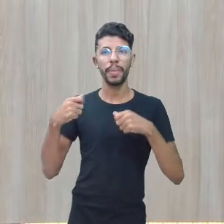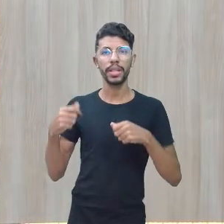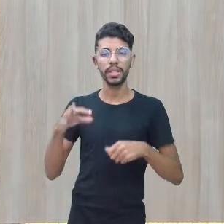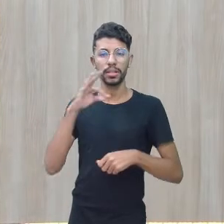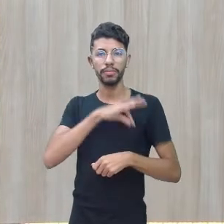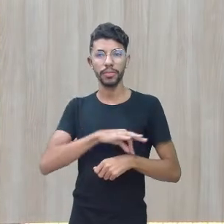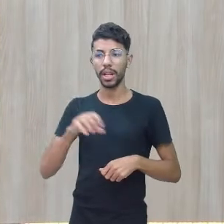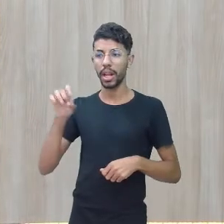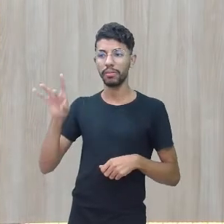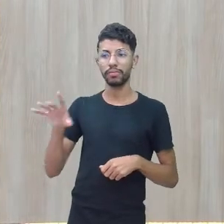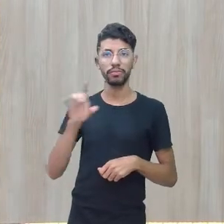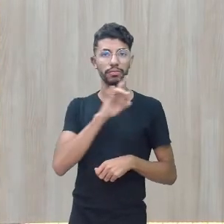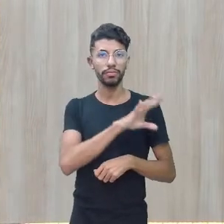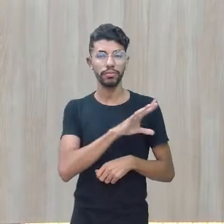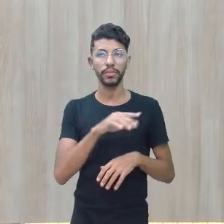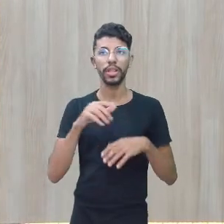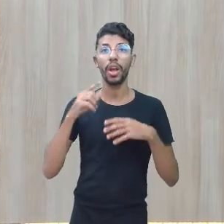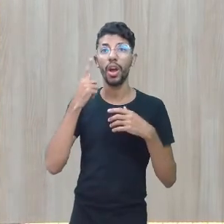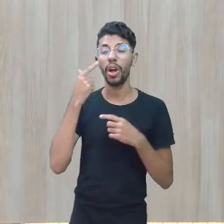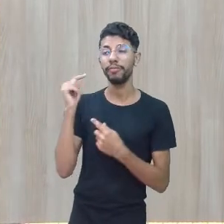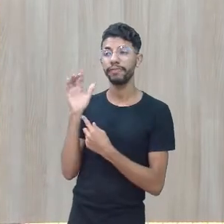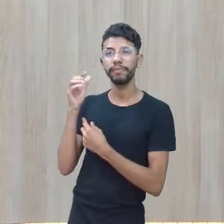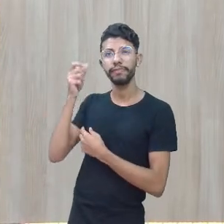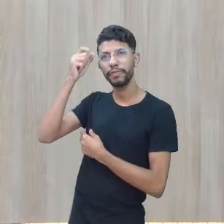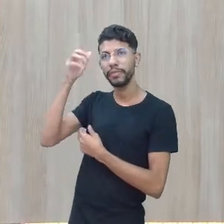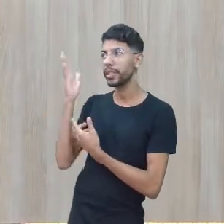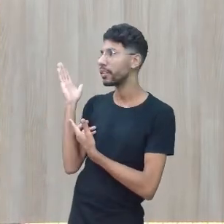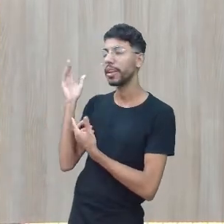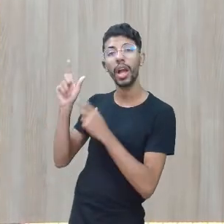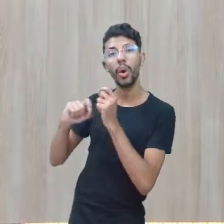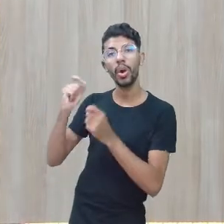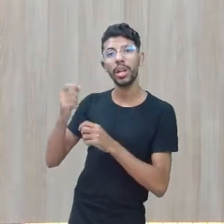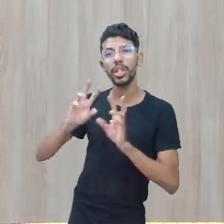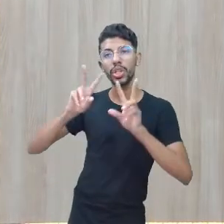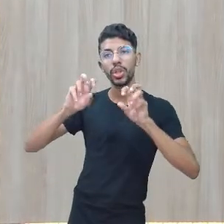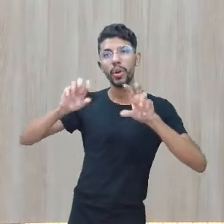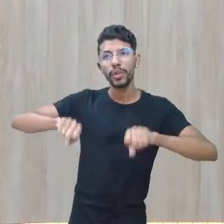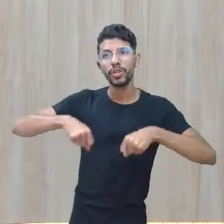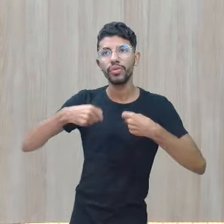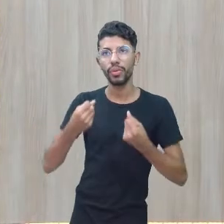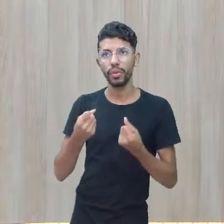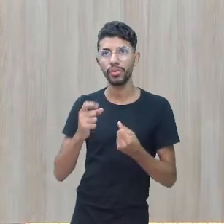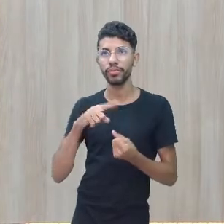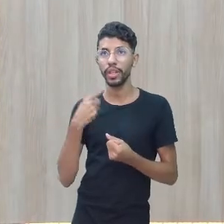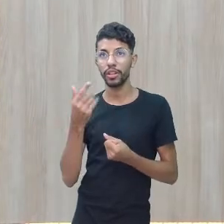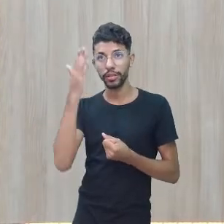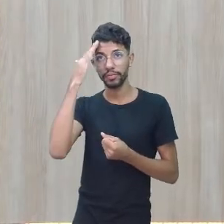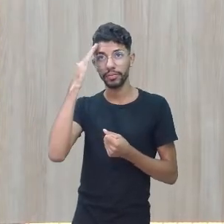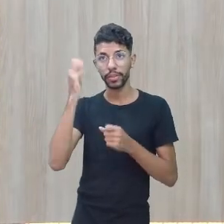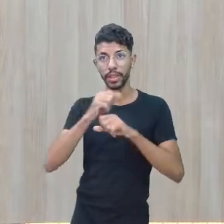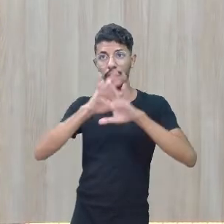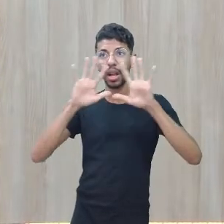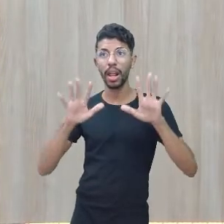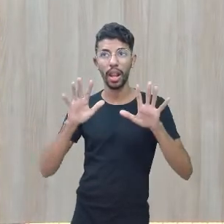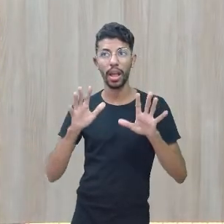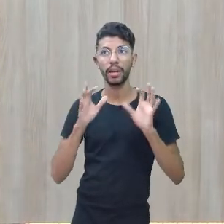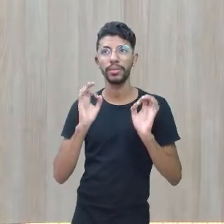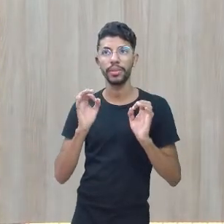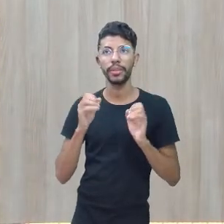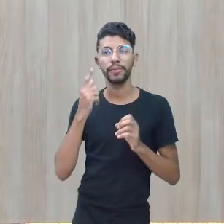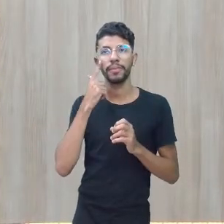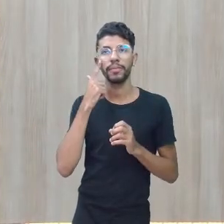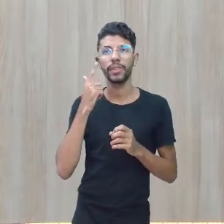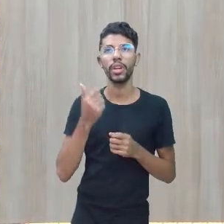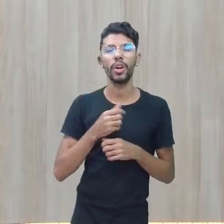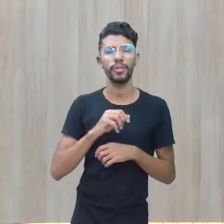a gente consiga entender essa divisão que vai ser feita, tá bom? Aí a gente vai começar a destacar as informações, né?